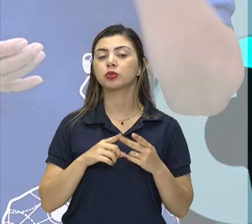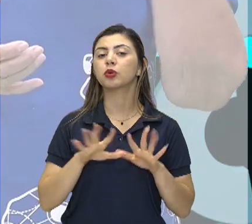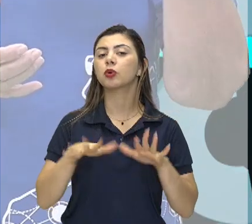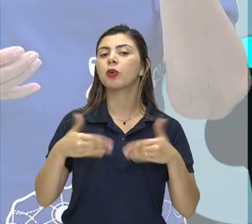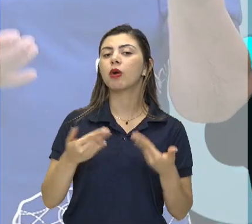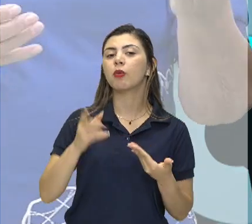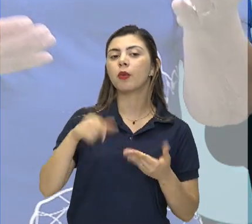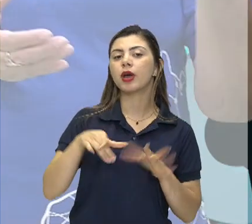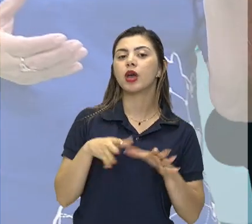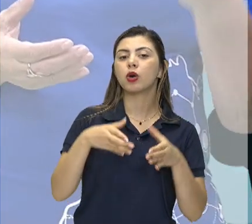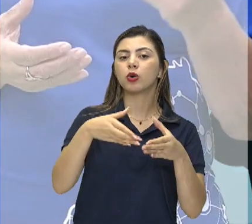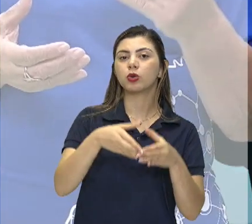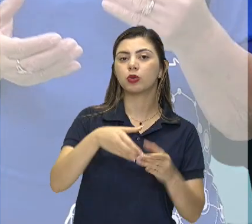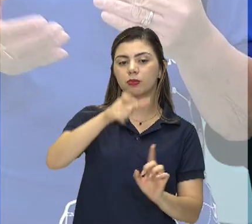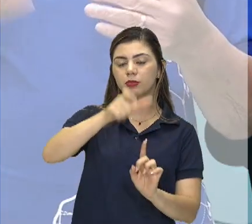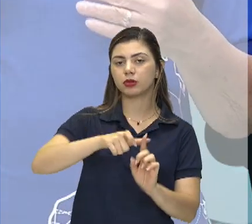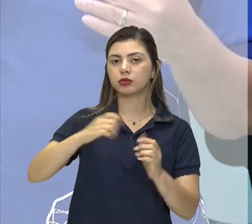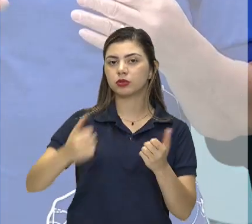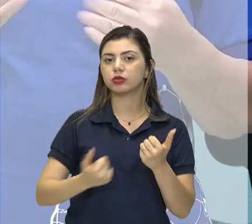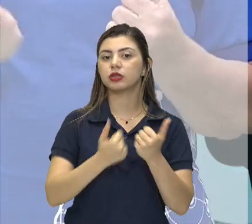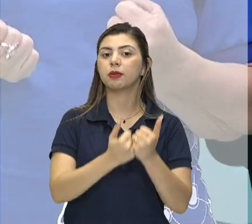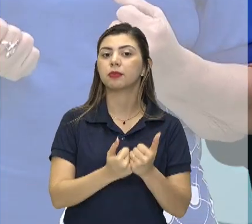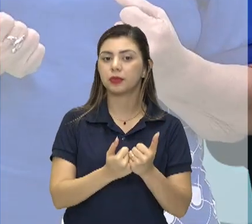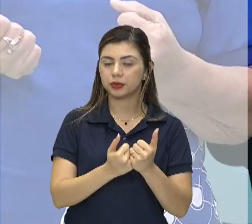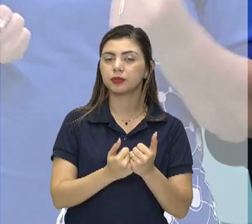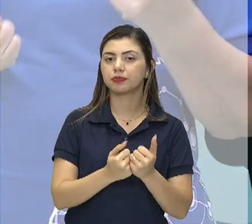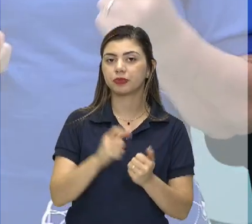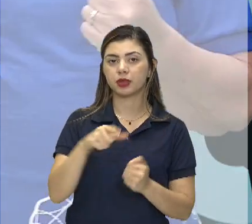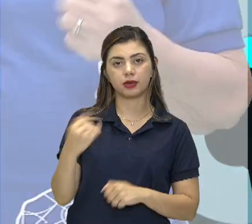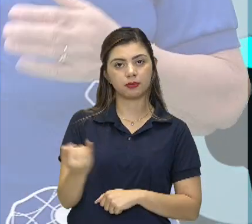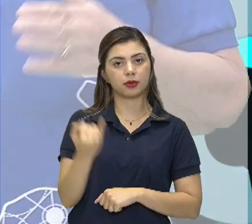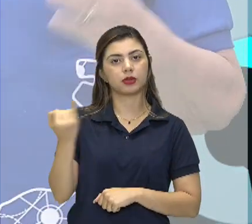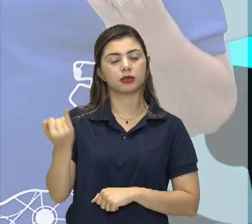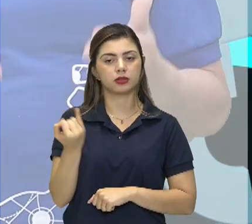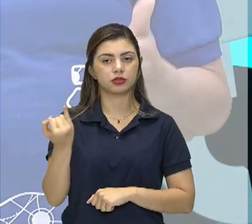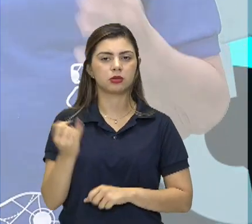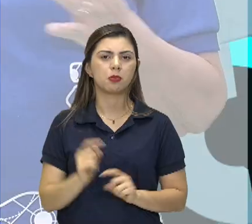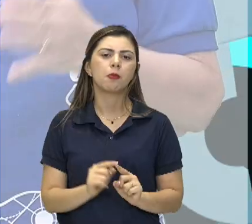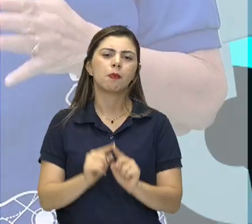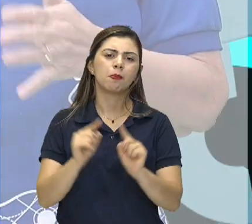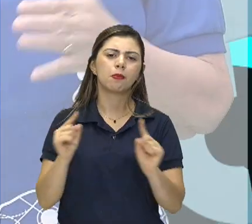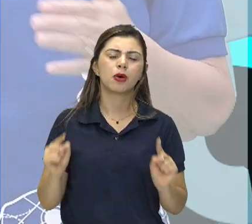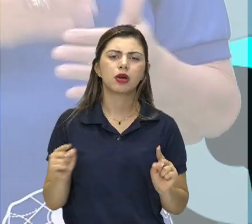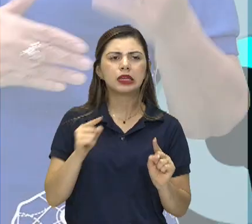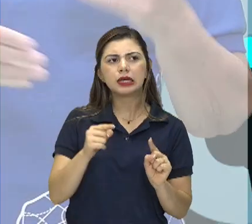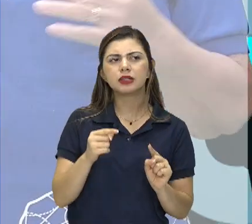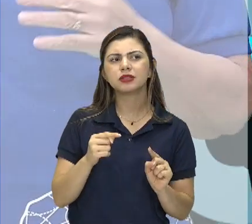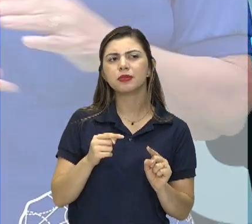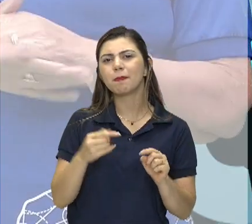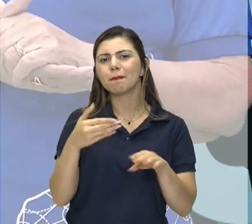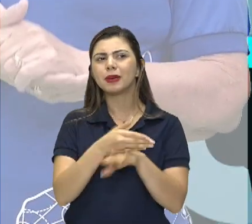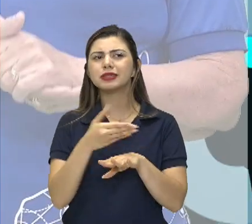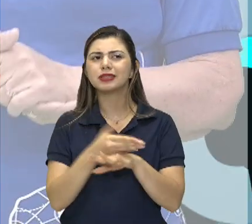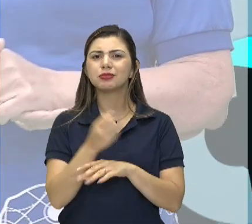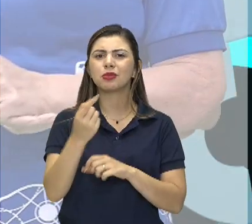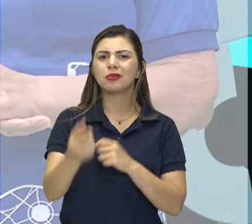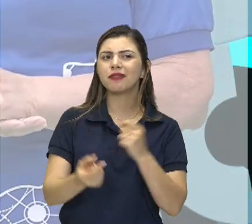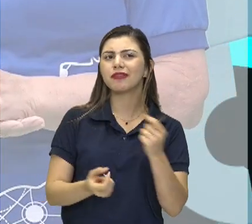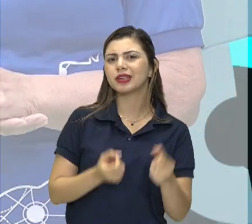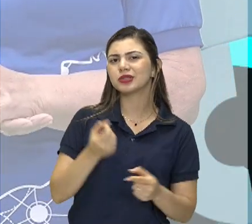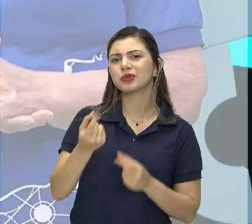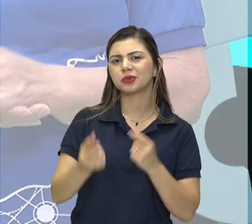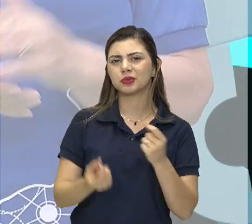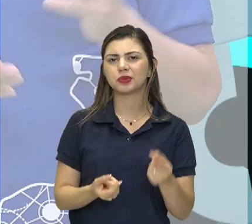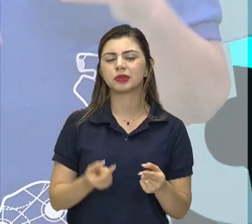são aquelas que têm importância, mas pouco participam ou não participam diretamente